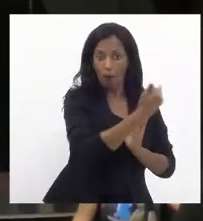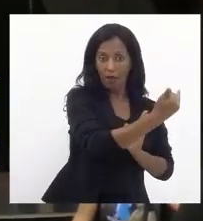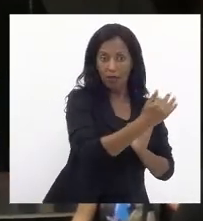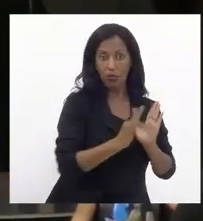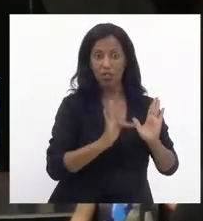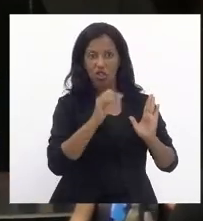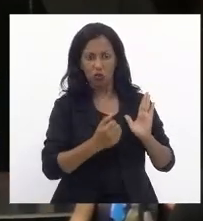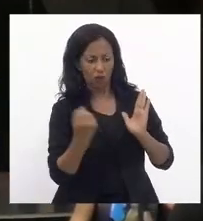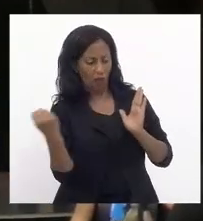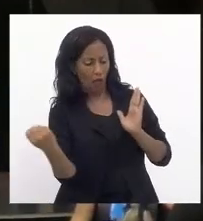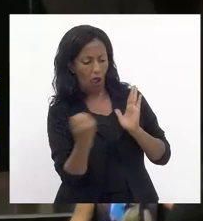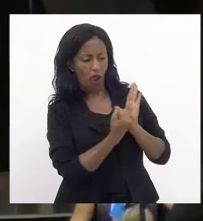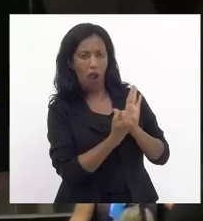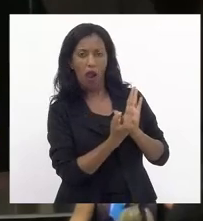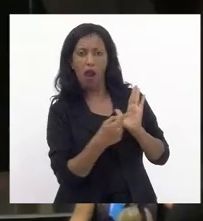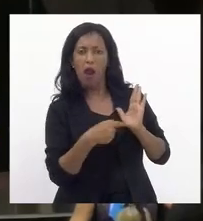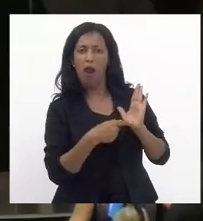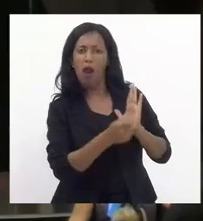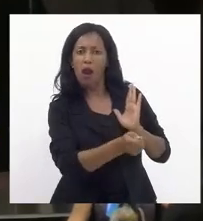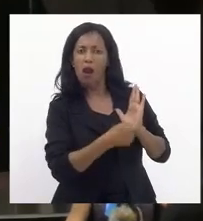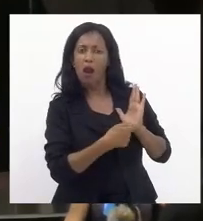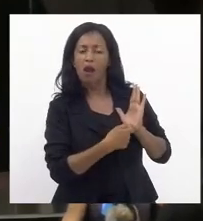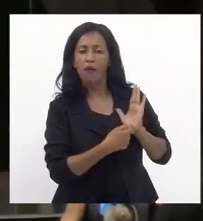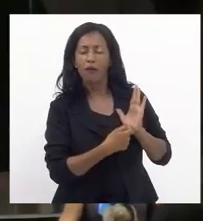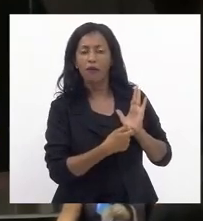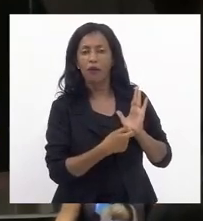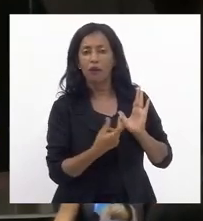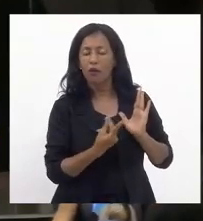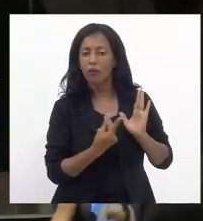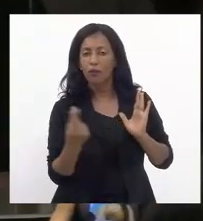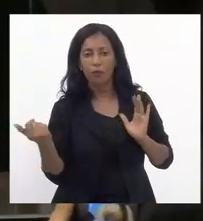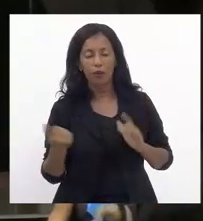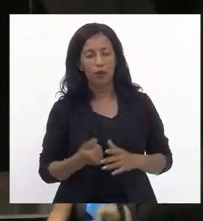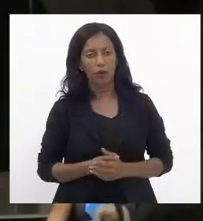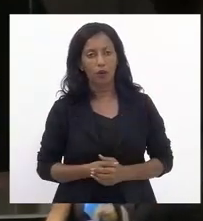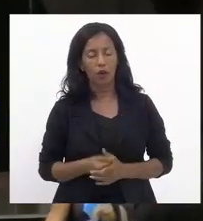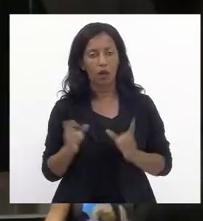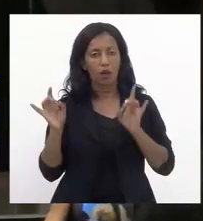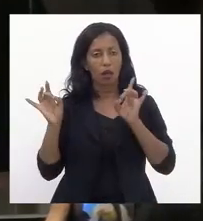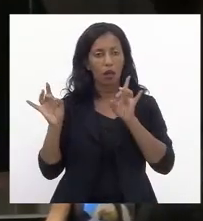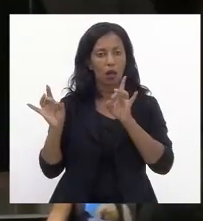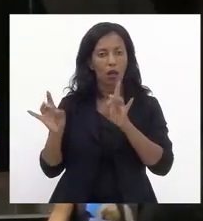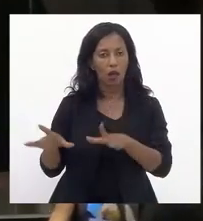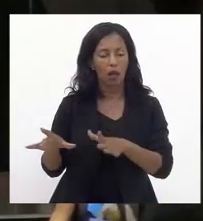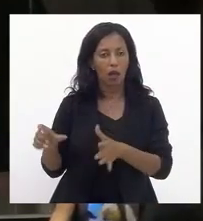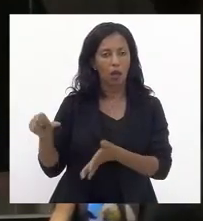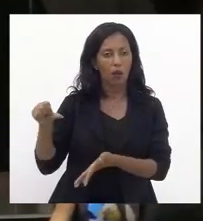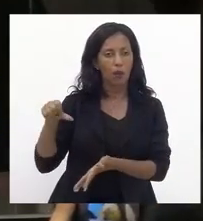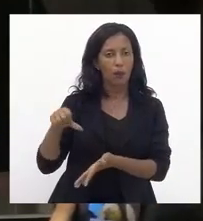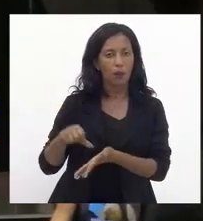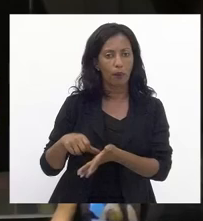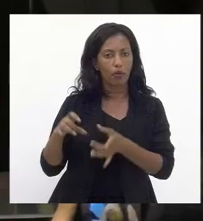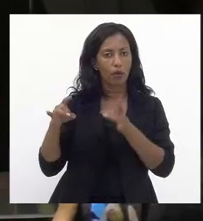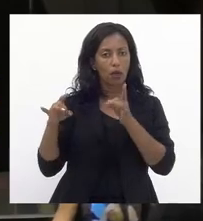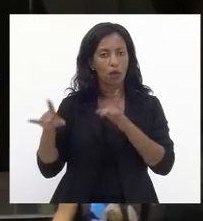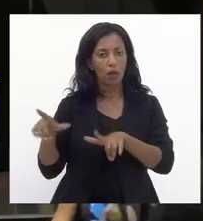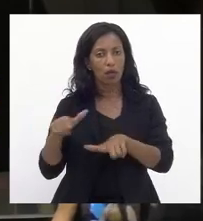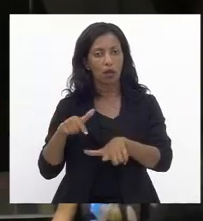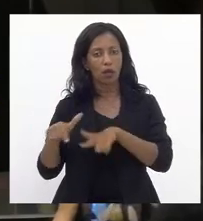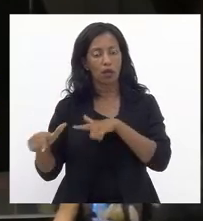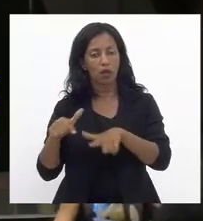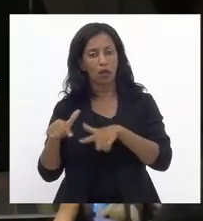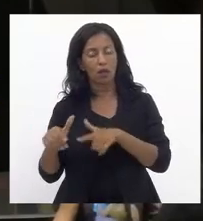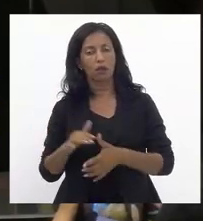já carimbou, assinou, mas ele foi embora. Abandono do posto, abandono do serviço,